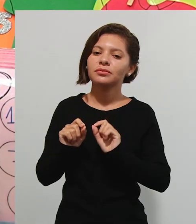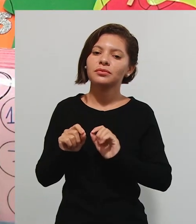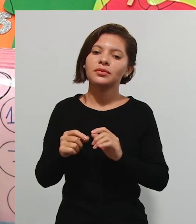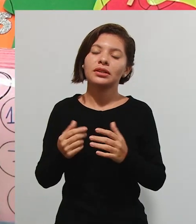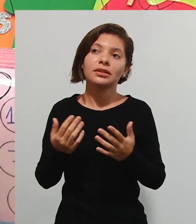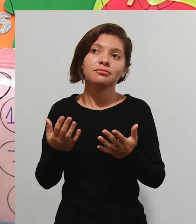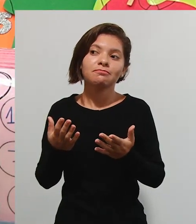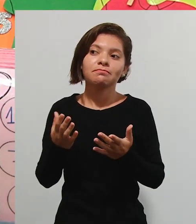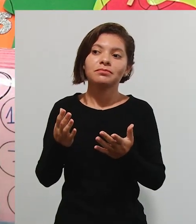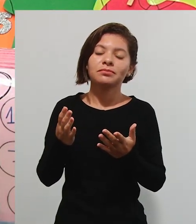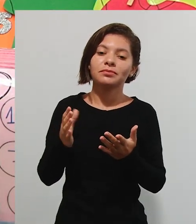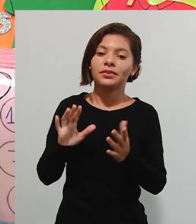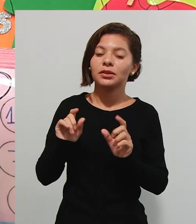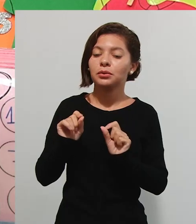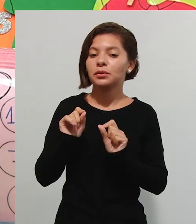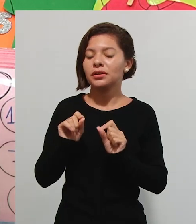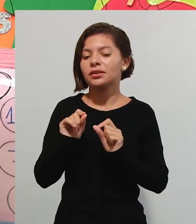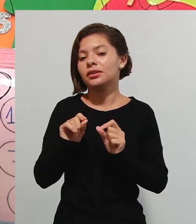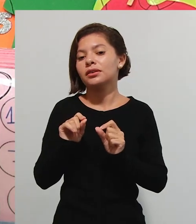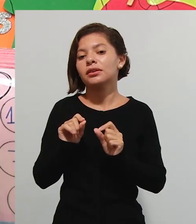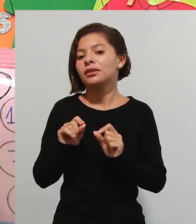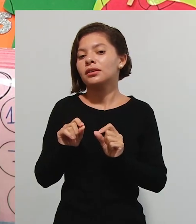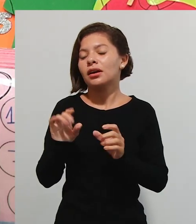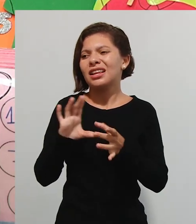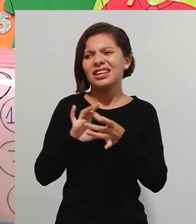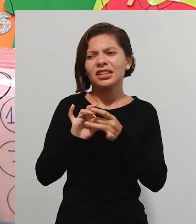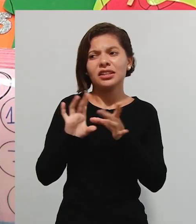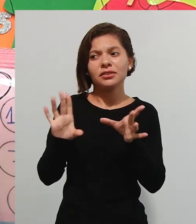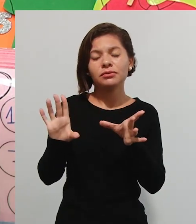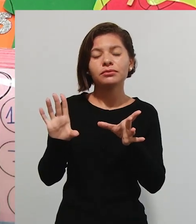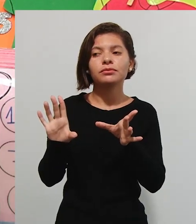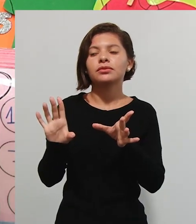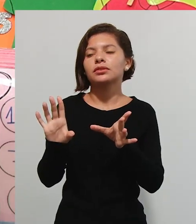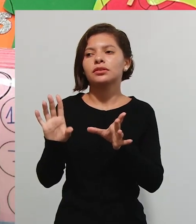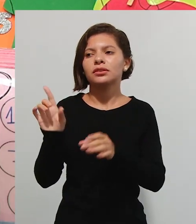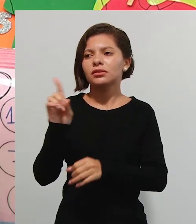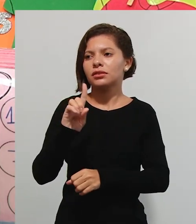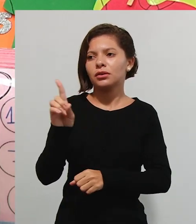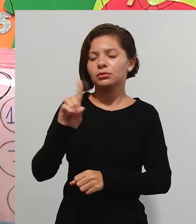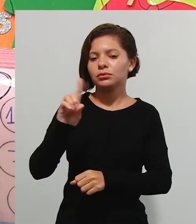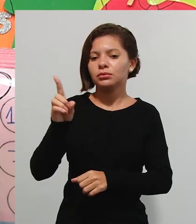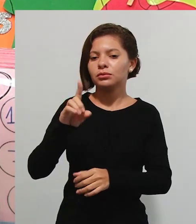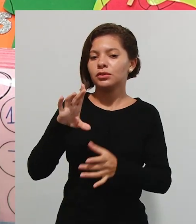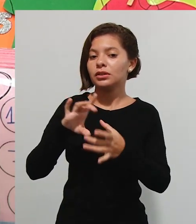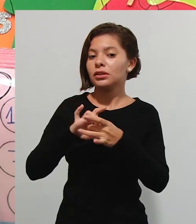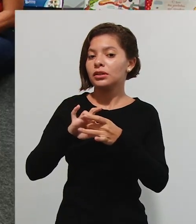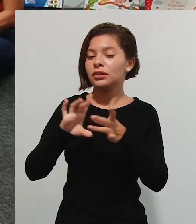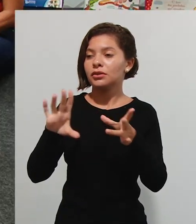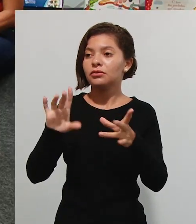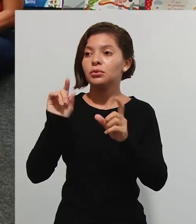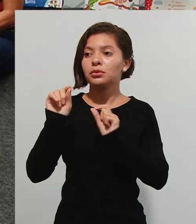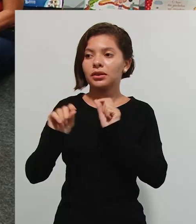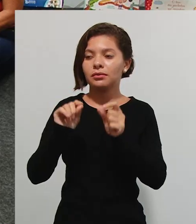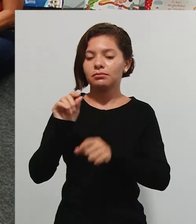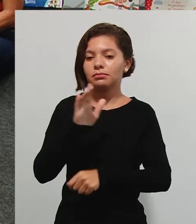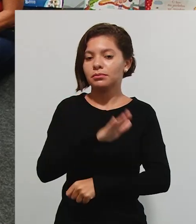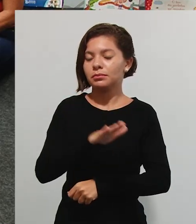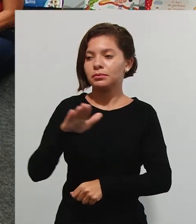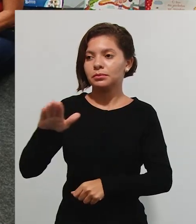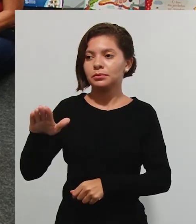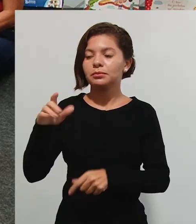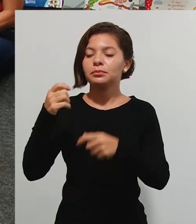que embora não esteja aí livre, que aí o que a gente está falando dessa liberdade é a liberdade para a